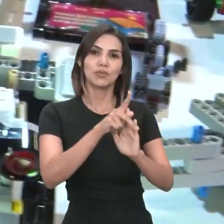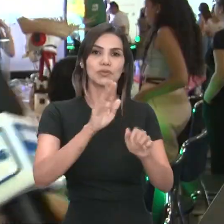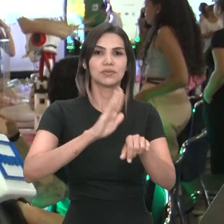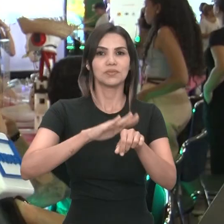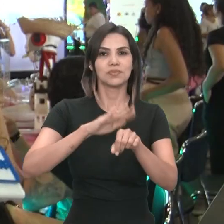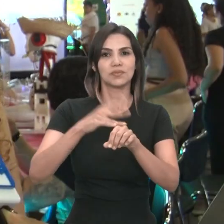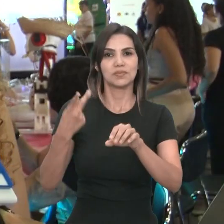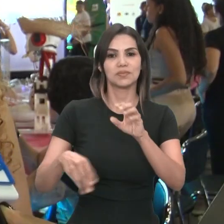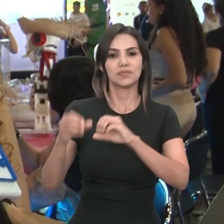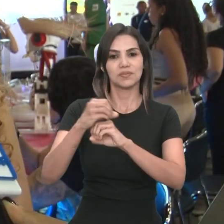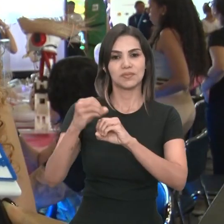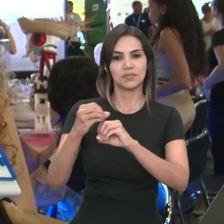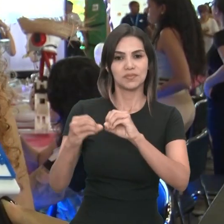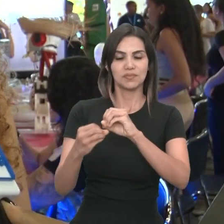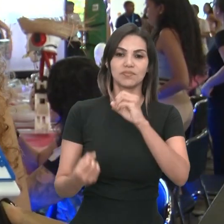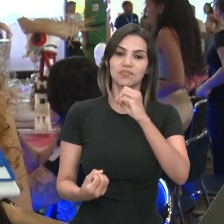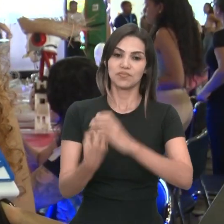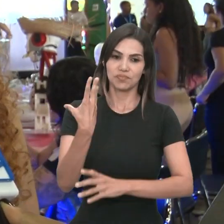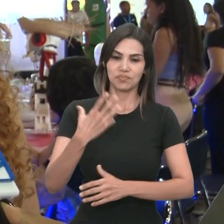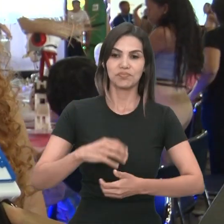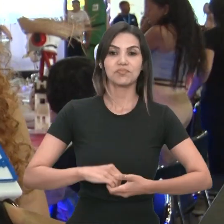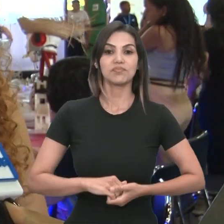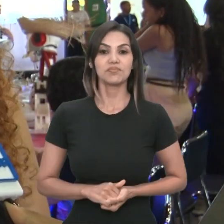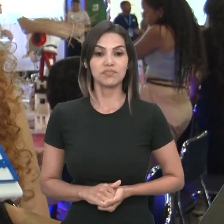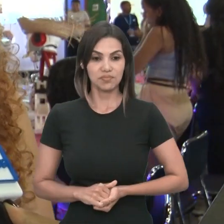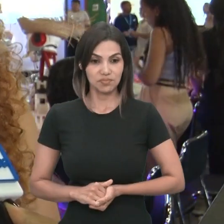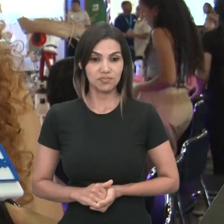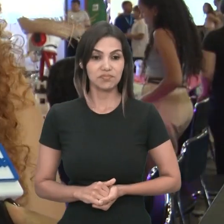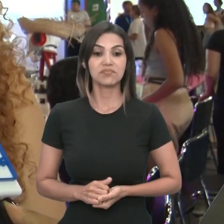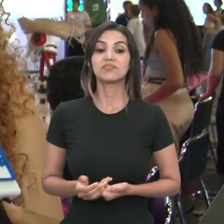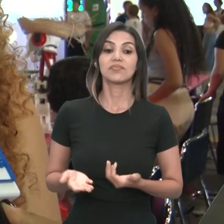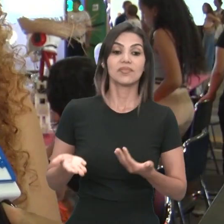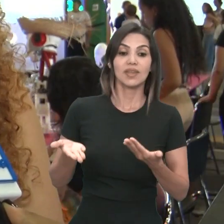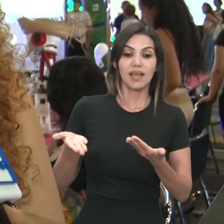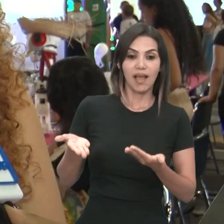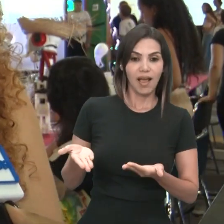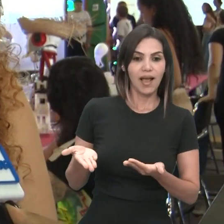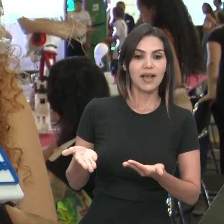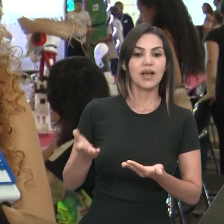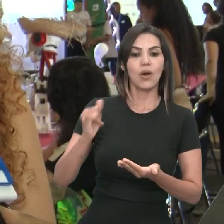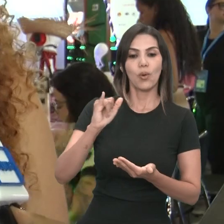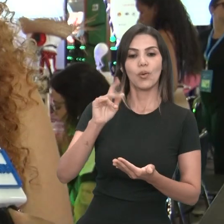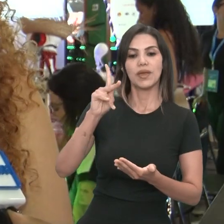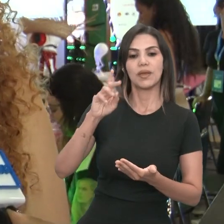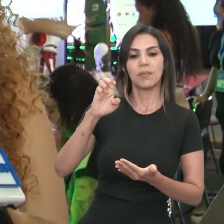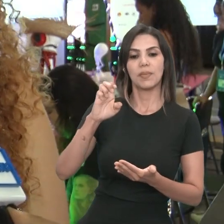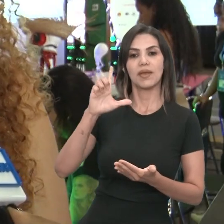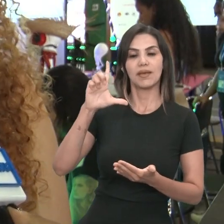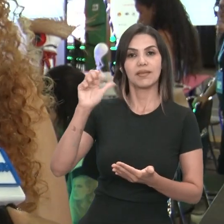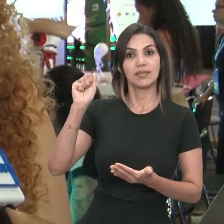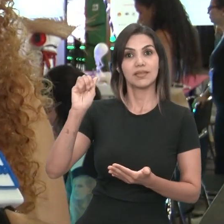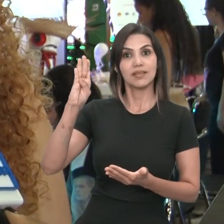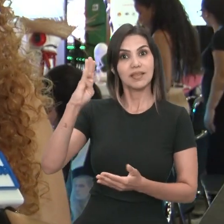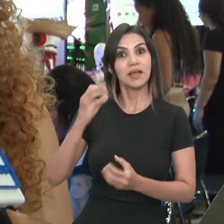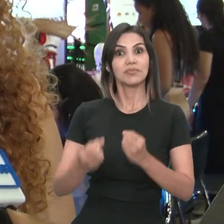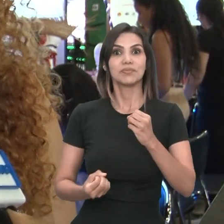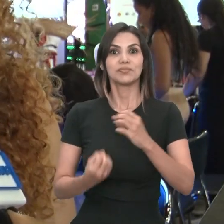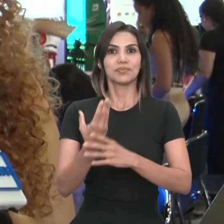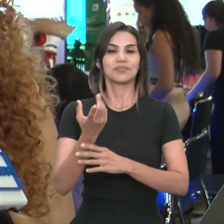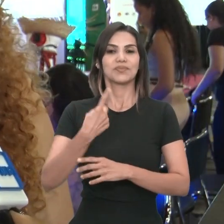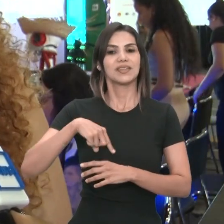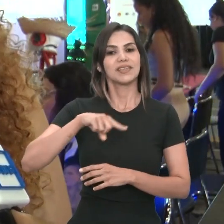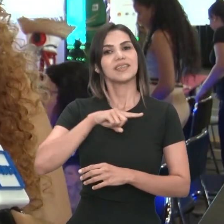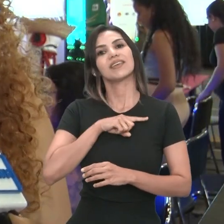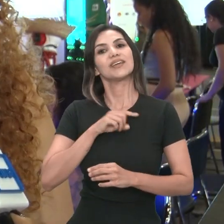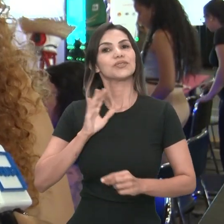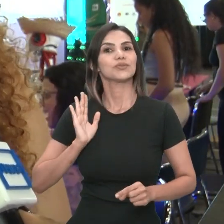instituição. O IPLAB é uma ponte entre a universidade e o mercado de trabalho. Então, a gente tenta mesclar um